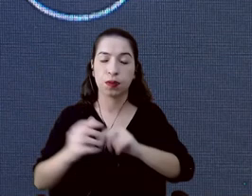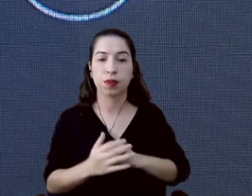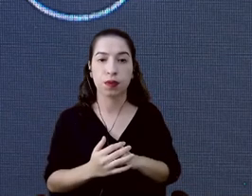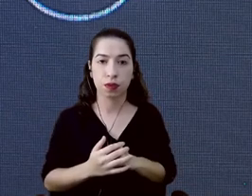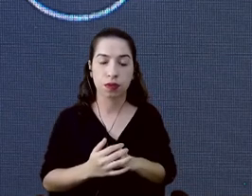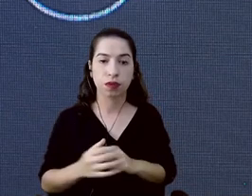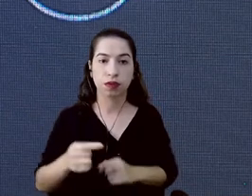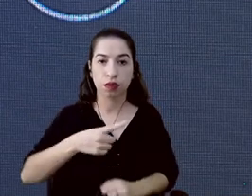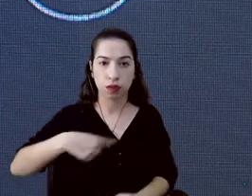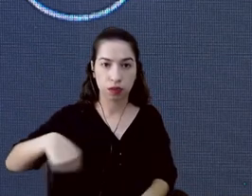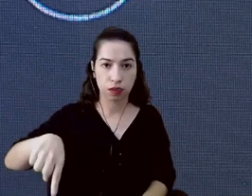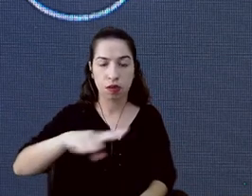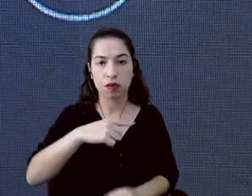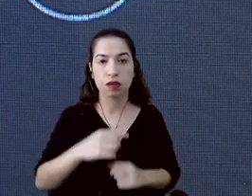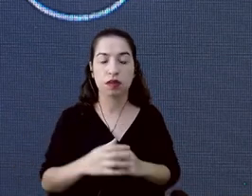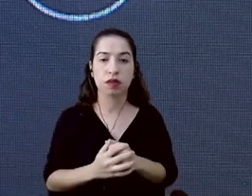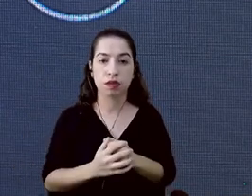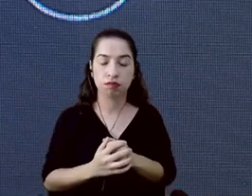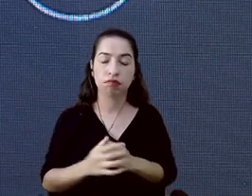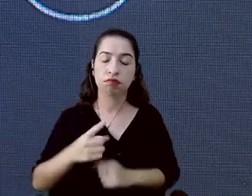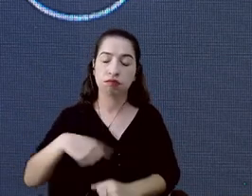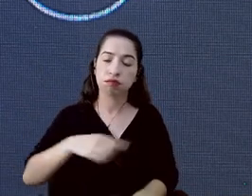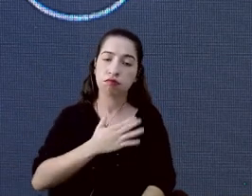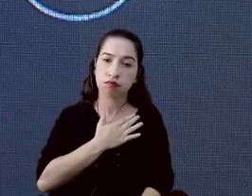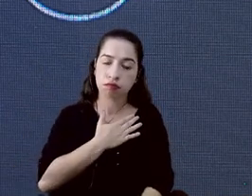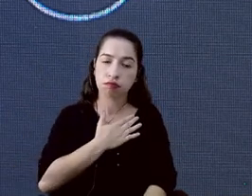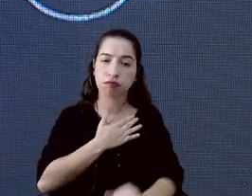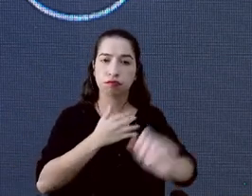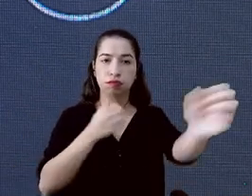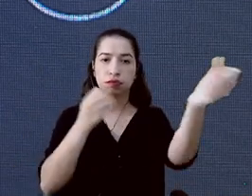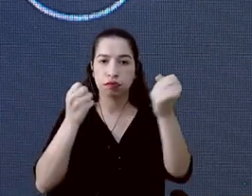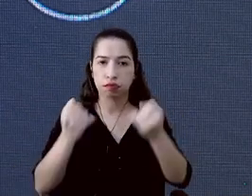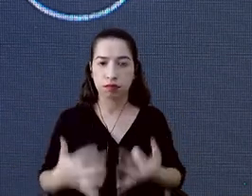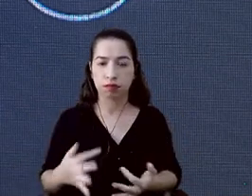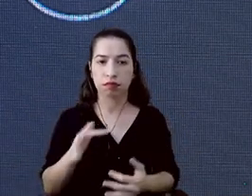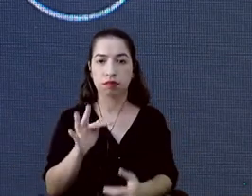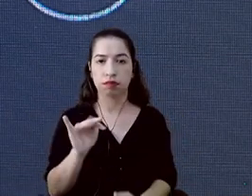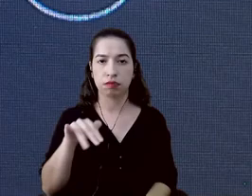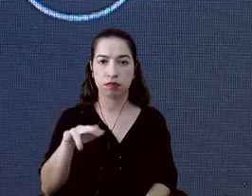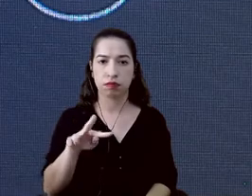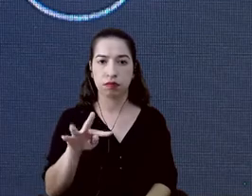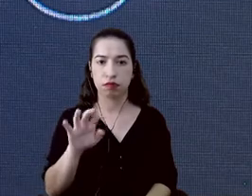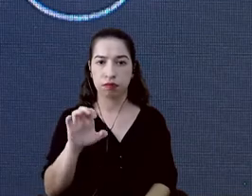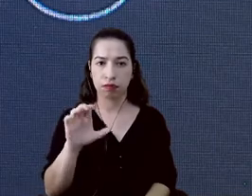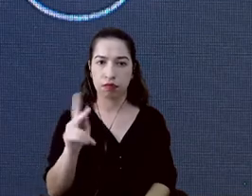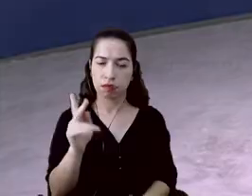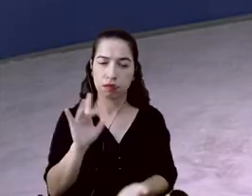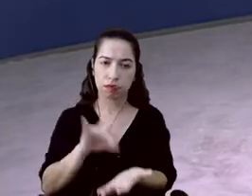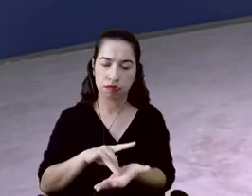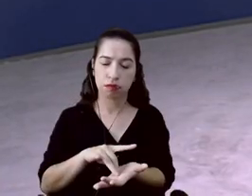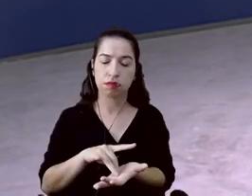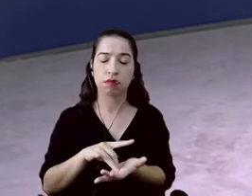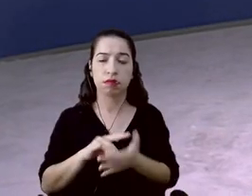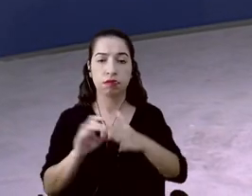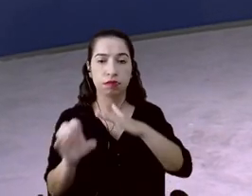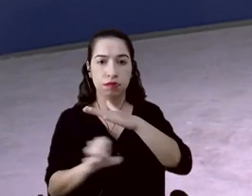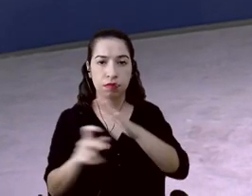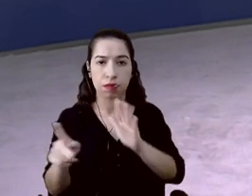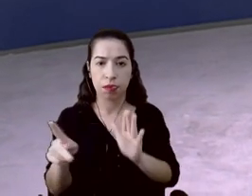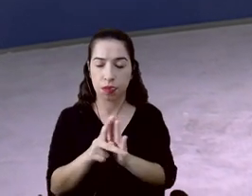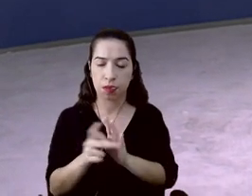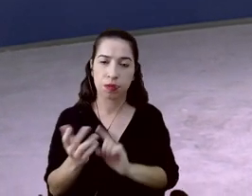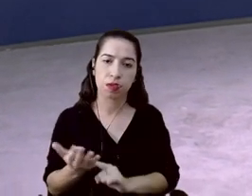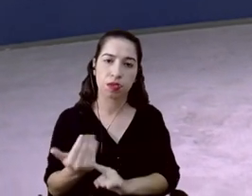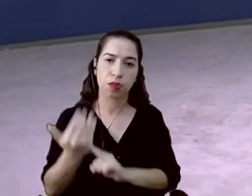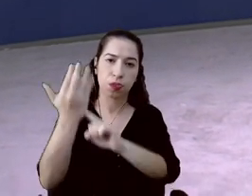nós somos a gente gosta de dizer que nós somos uma fintech de Fato né bem que é uma empresa de tecnologia profundo